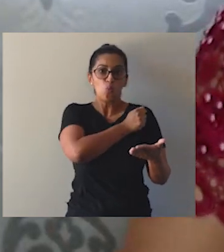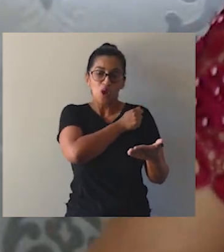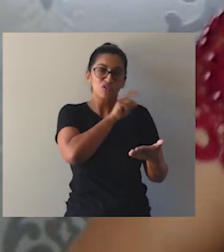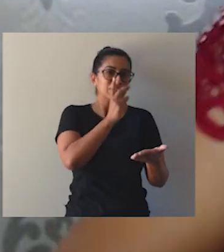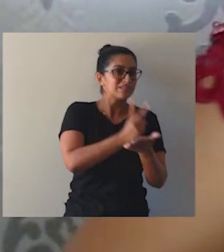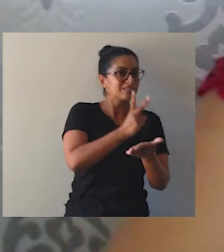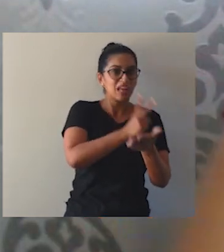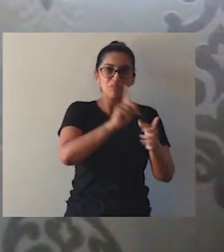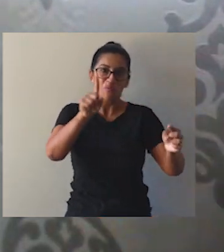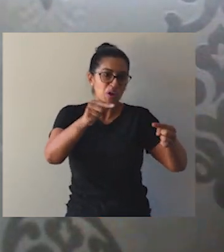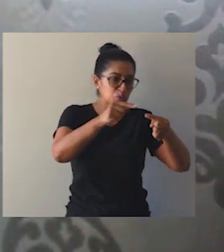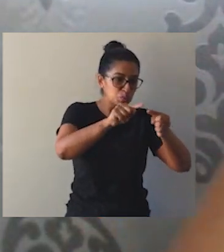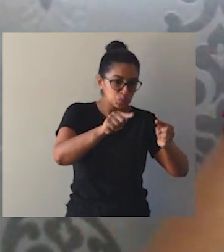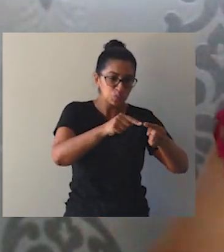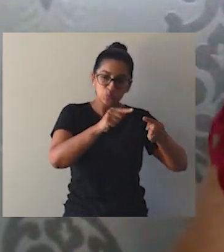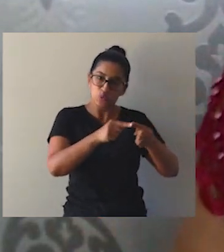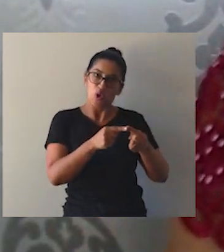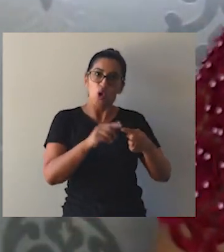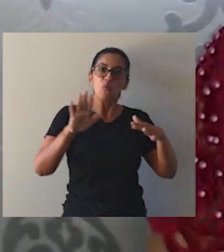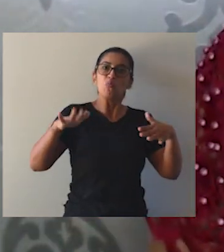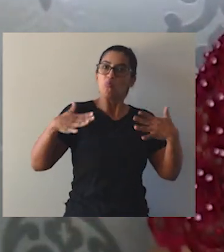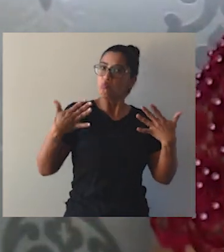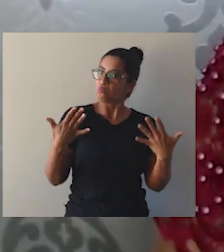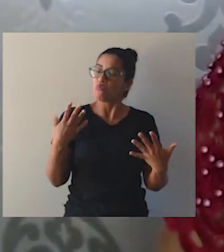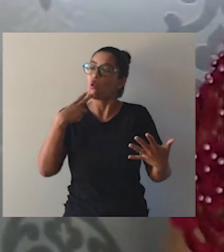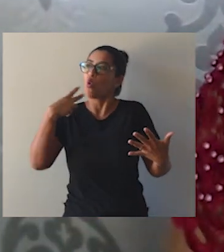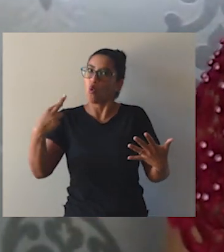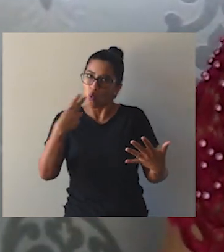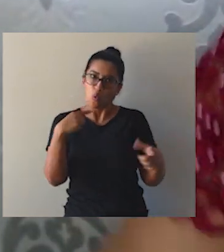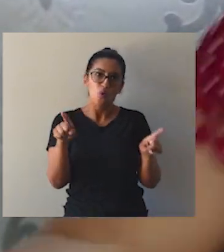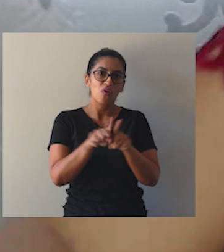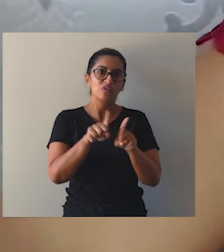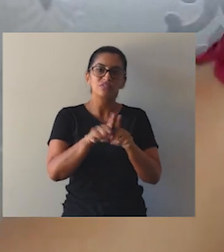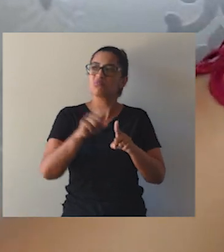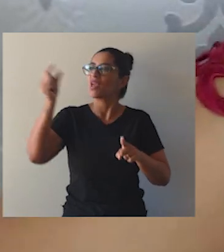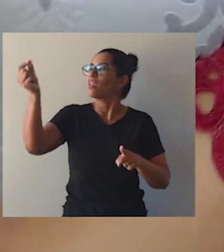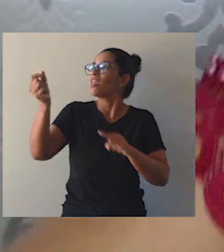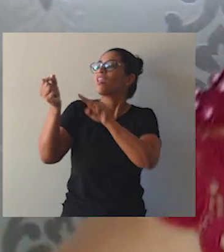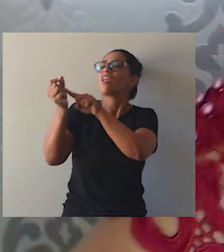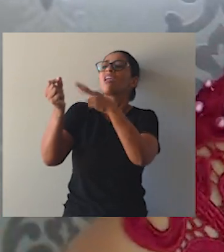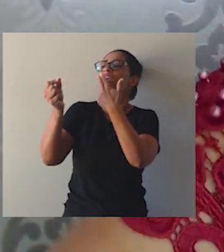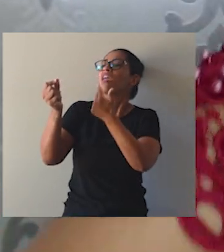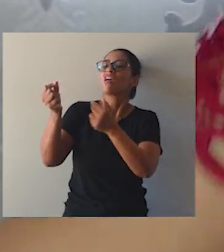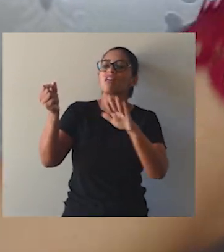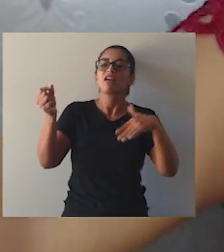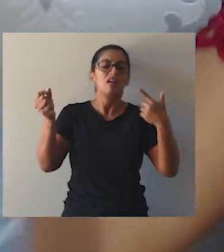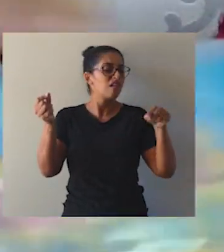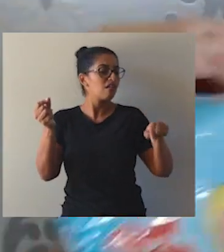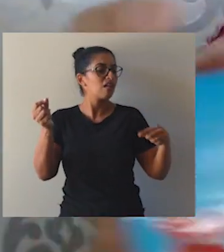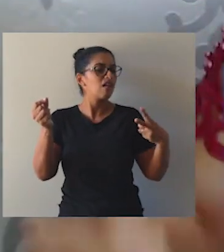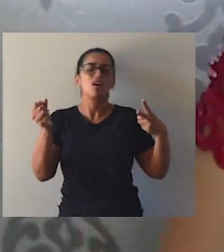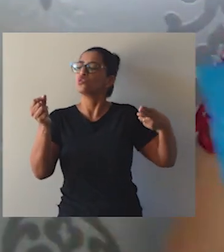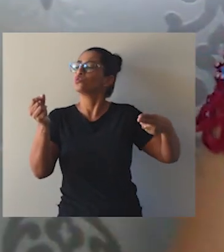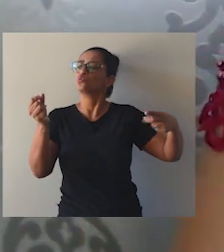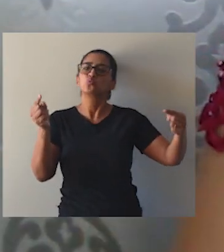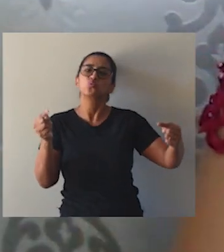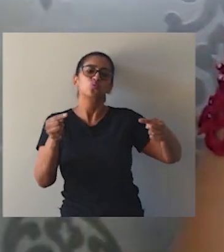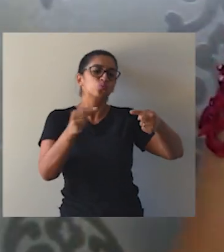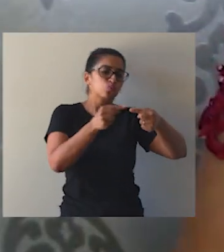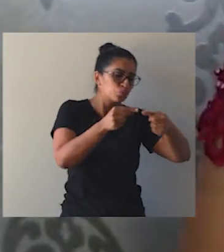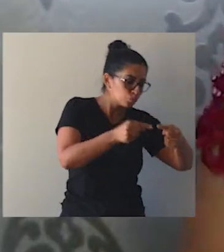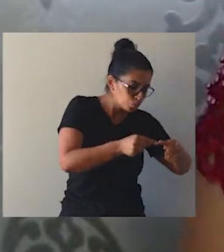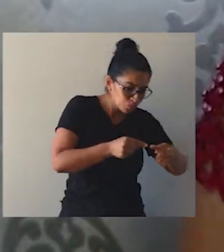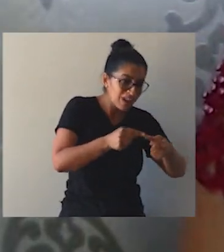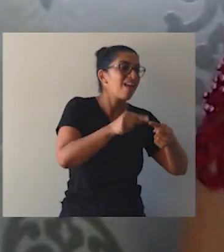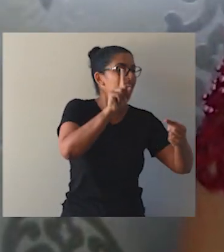trabalhar cores também. Tá? Então são materiais de baixo custo. O que eu posso também trabalhar sensorial com o